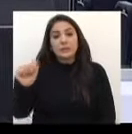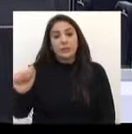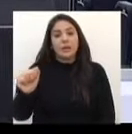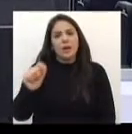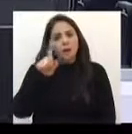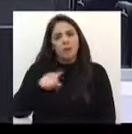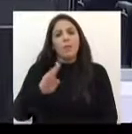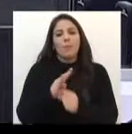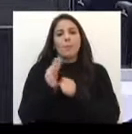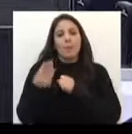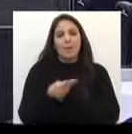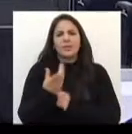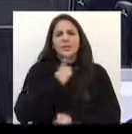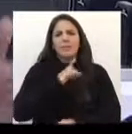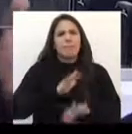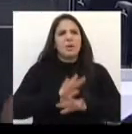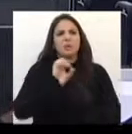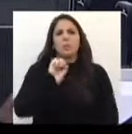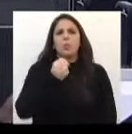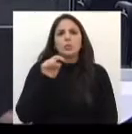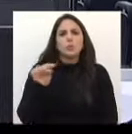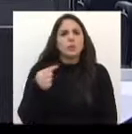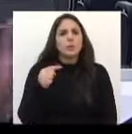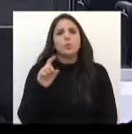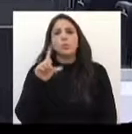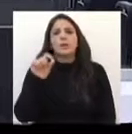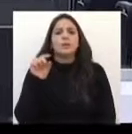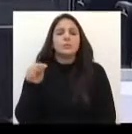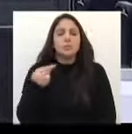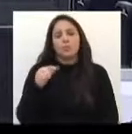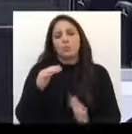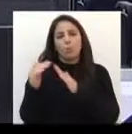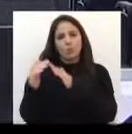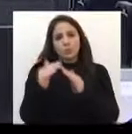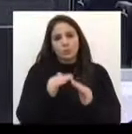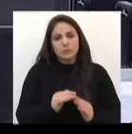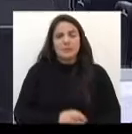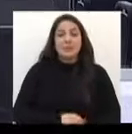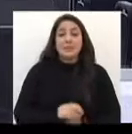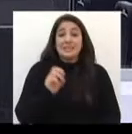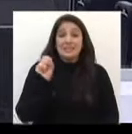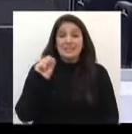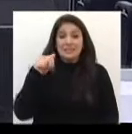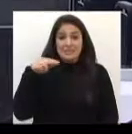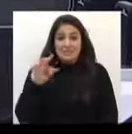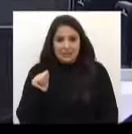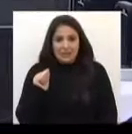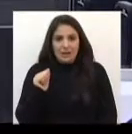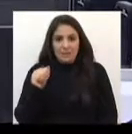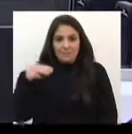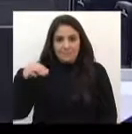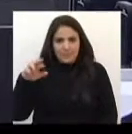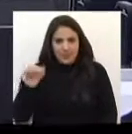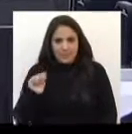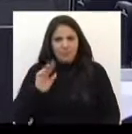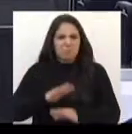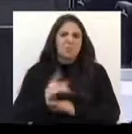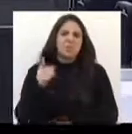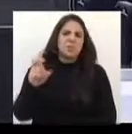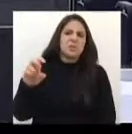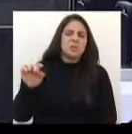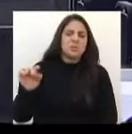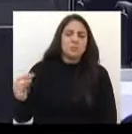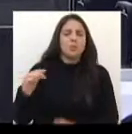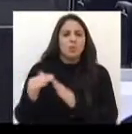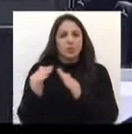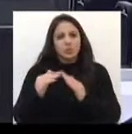uma vila que tem lá mais de 8 mil, 10 mil moradores. Grande Santa Marta, mais de 15, 20 mil moradores. Grande Integração, mais